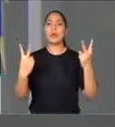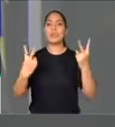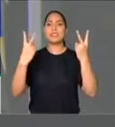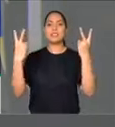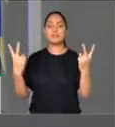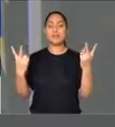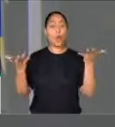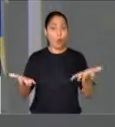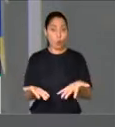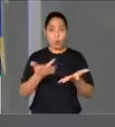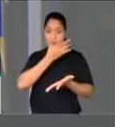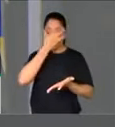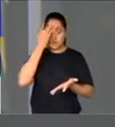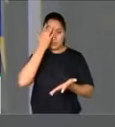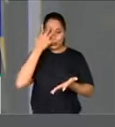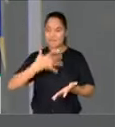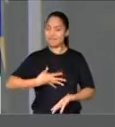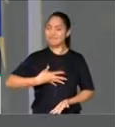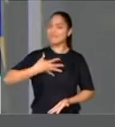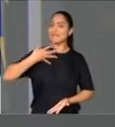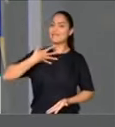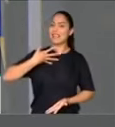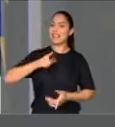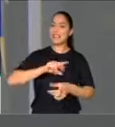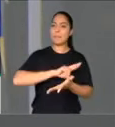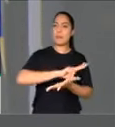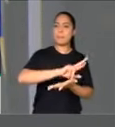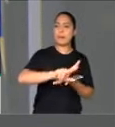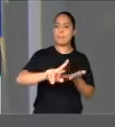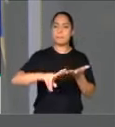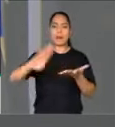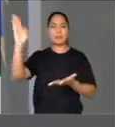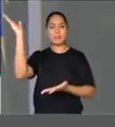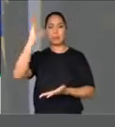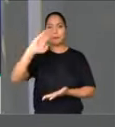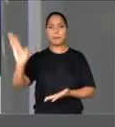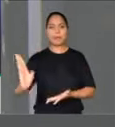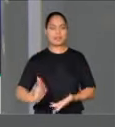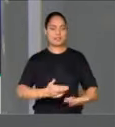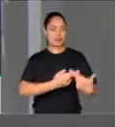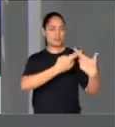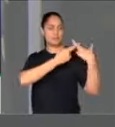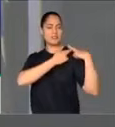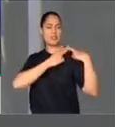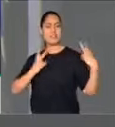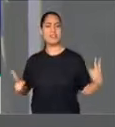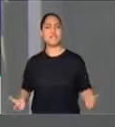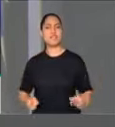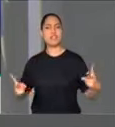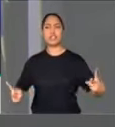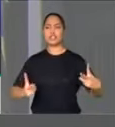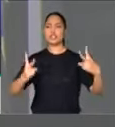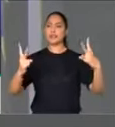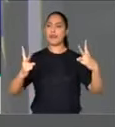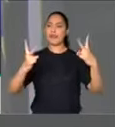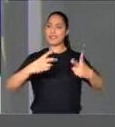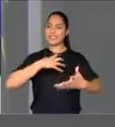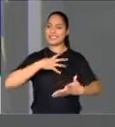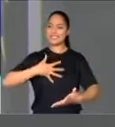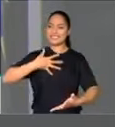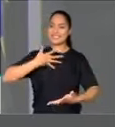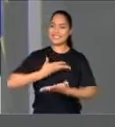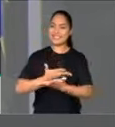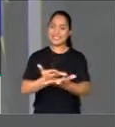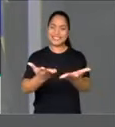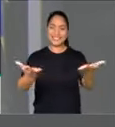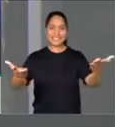aqui homenageadas e muitas outras em todo o Brasil foram responsáveis por essa vitória. Sintam-se todos homenageados,